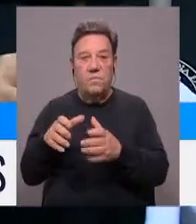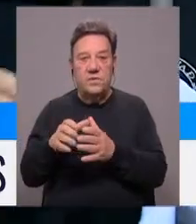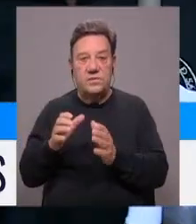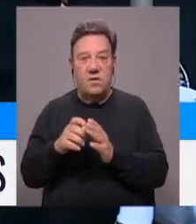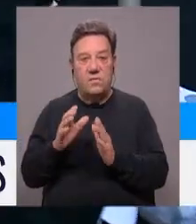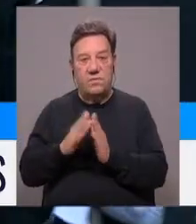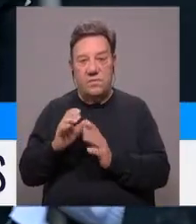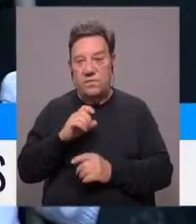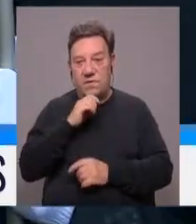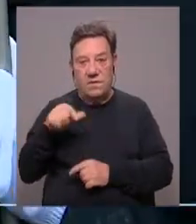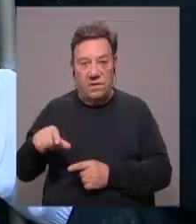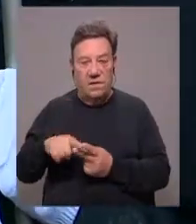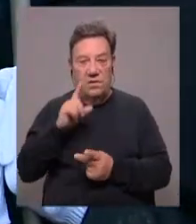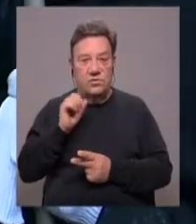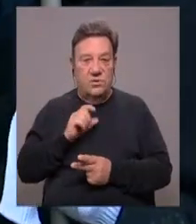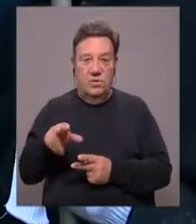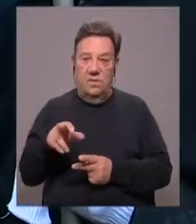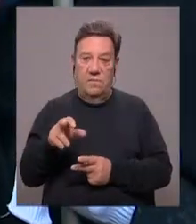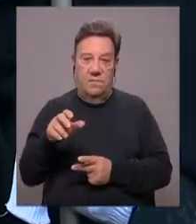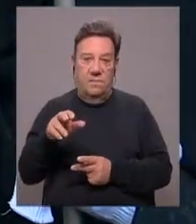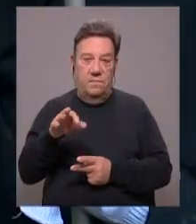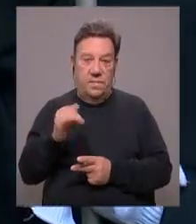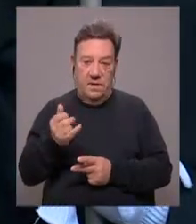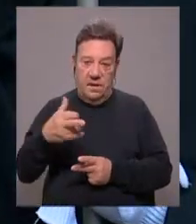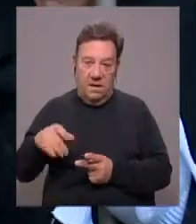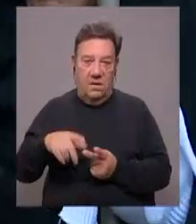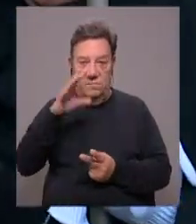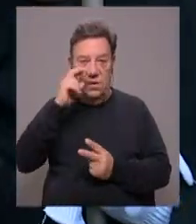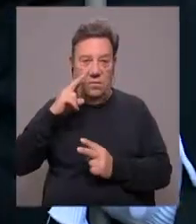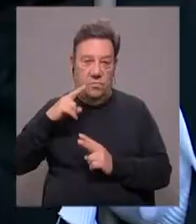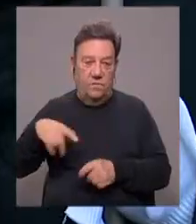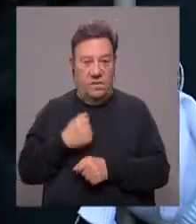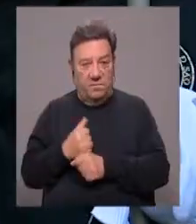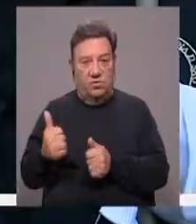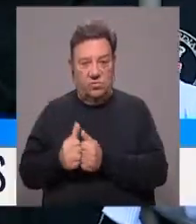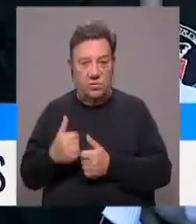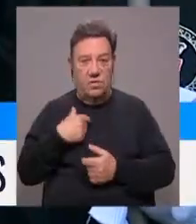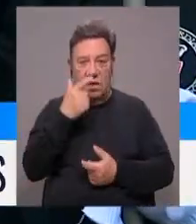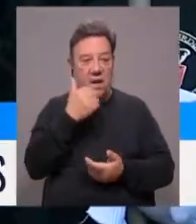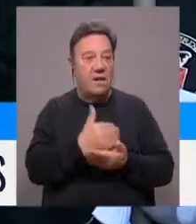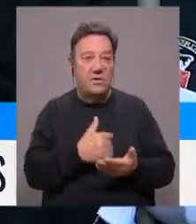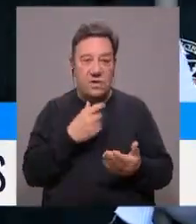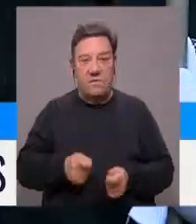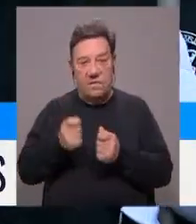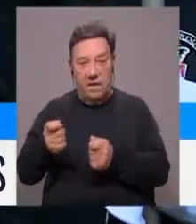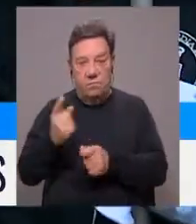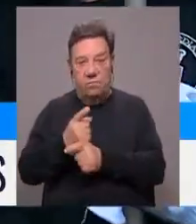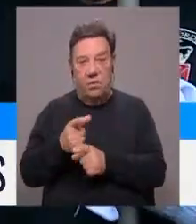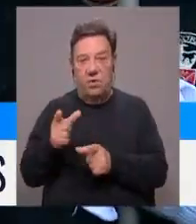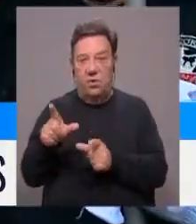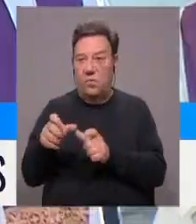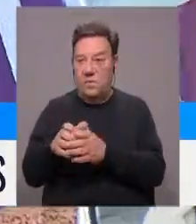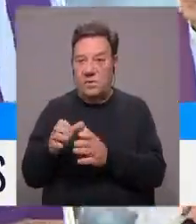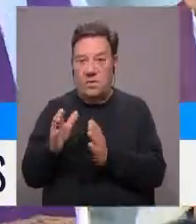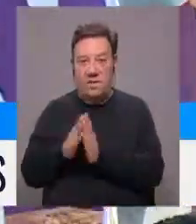Sr. Patriarca e o Ministério Público vamos trabalhar em conjunto. Nós vamos fazer a entrega dessa mesma lista, quer à Comissão Diocesana, quer